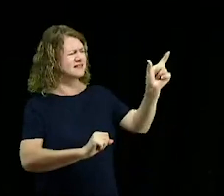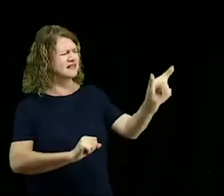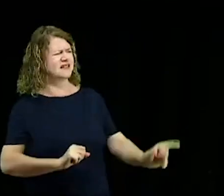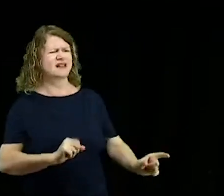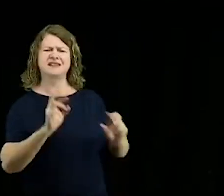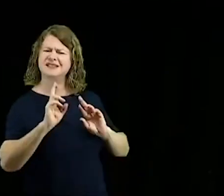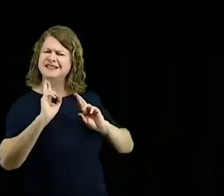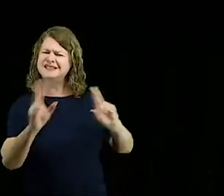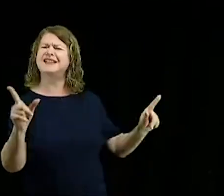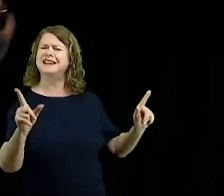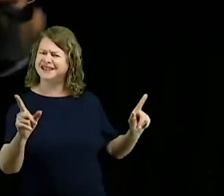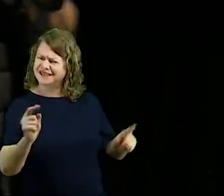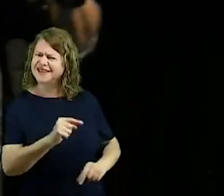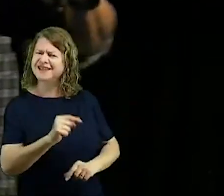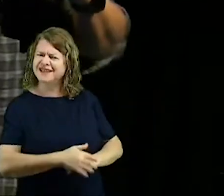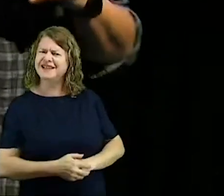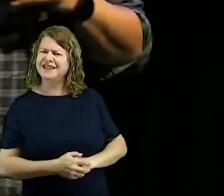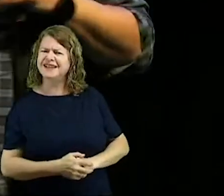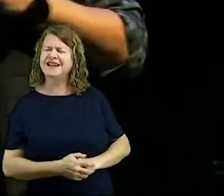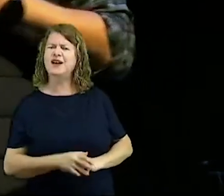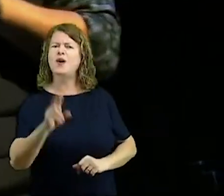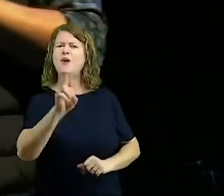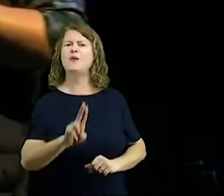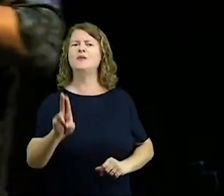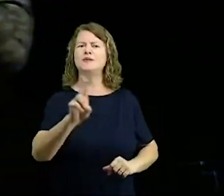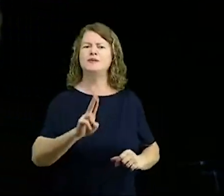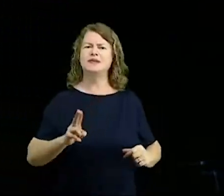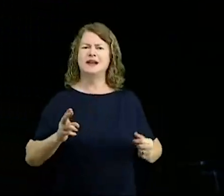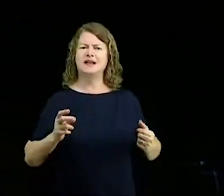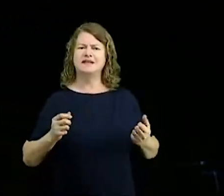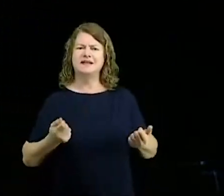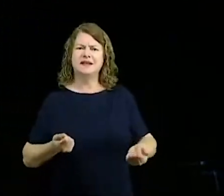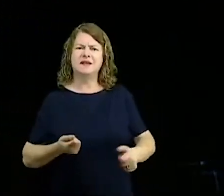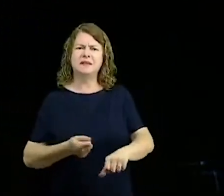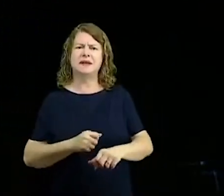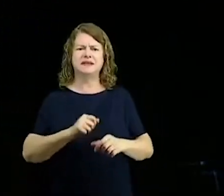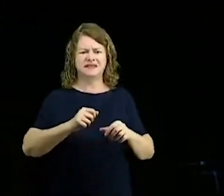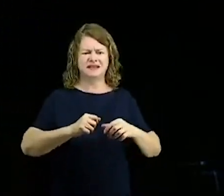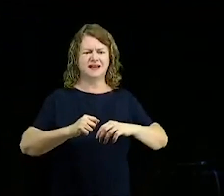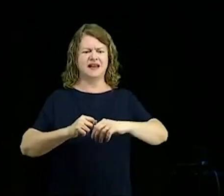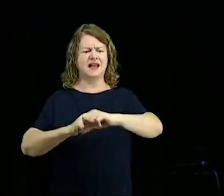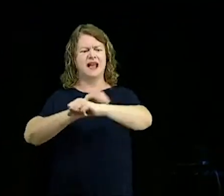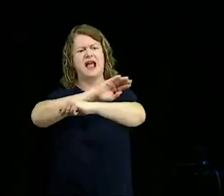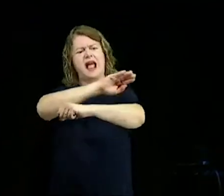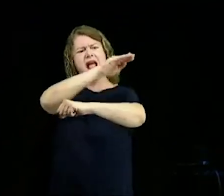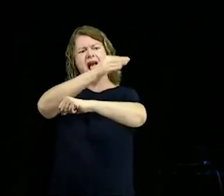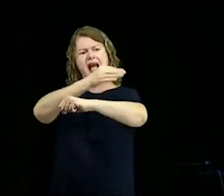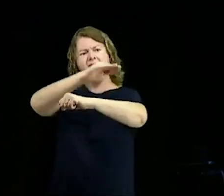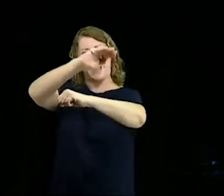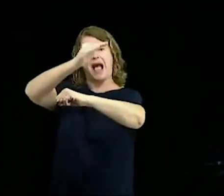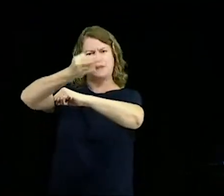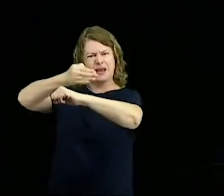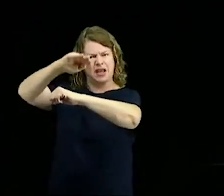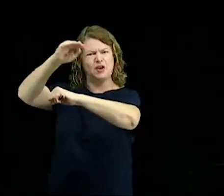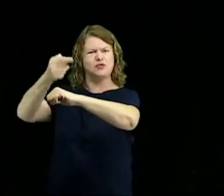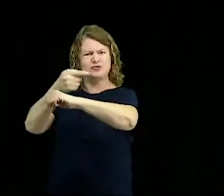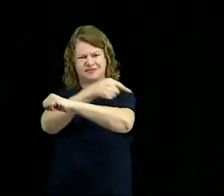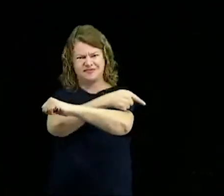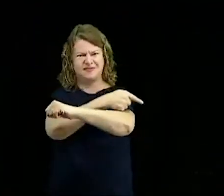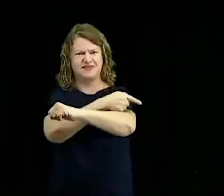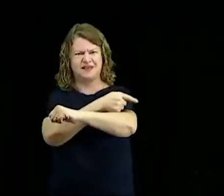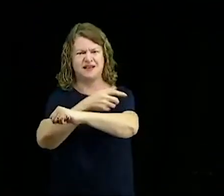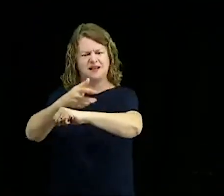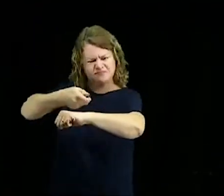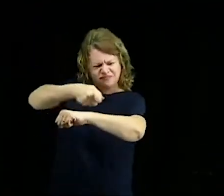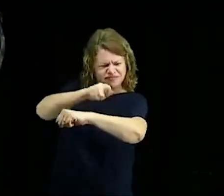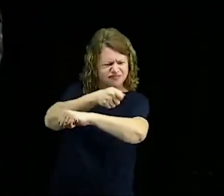se vestia de peles de camelos, ele tinha uma dieta, que ele comia mel silvestre. Na verdade é